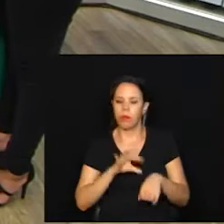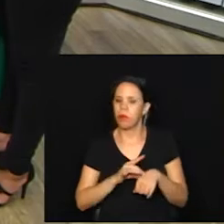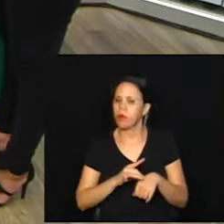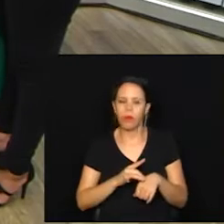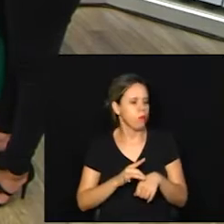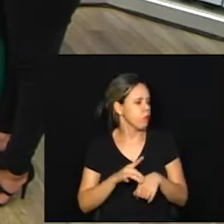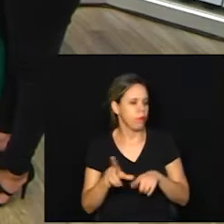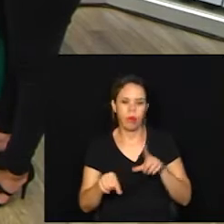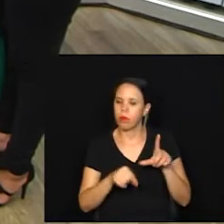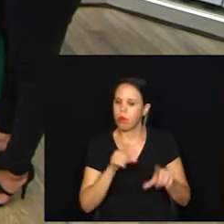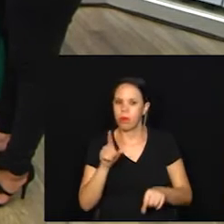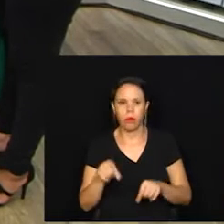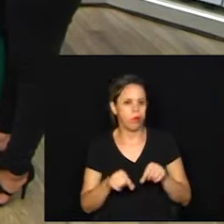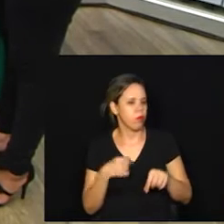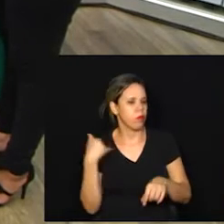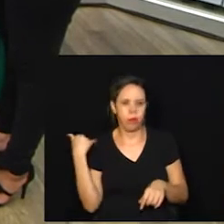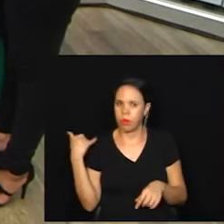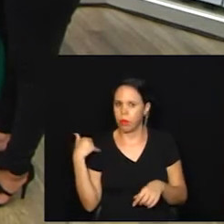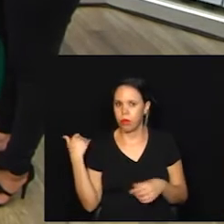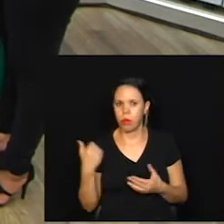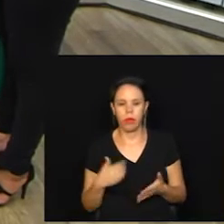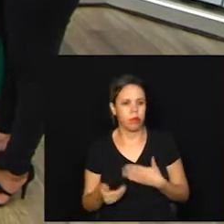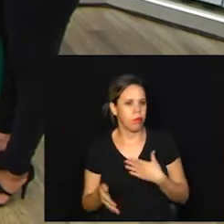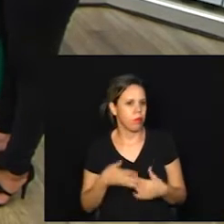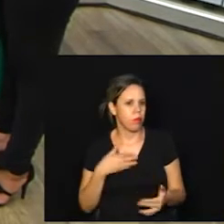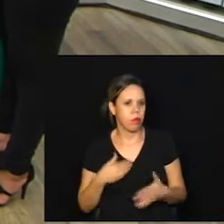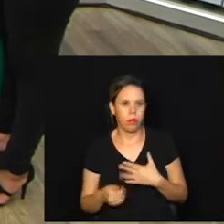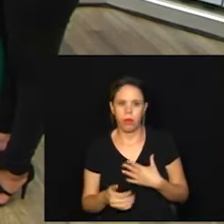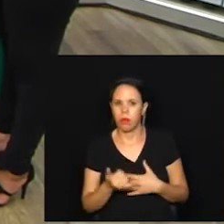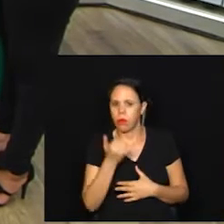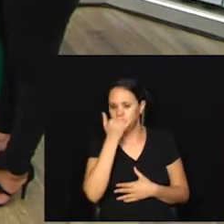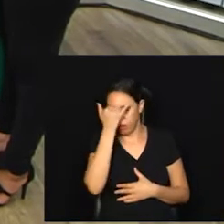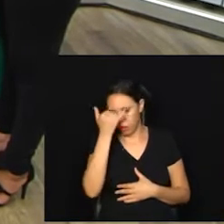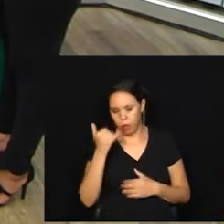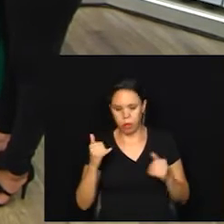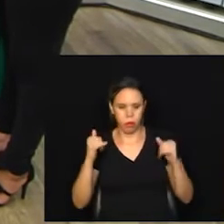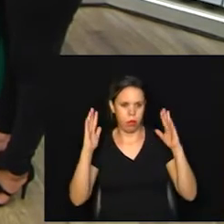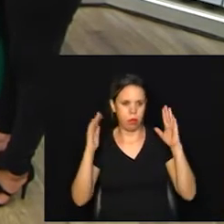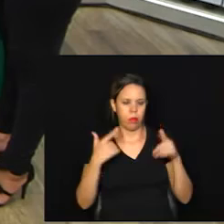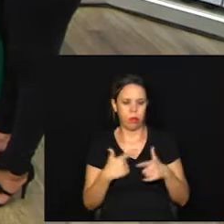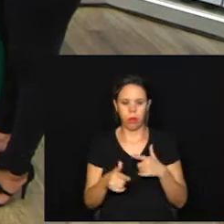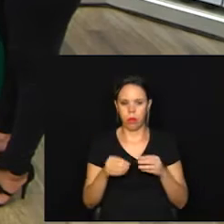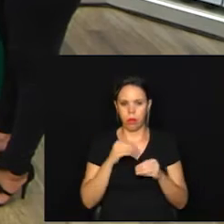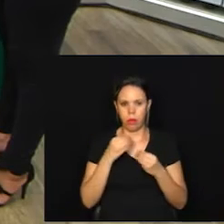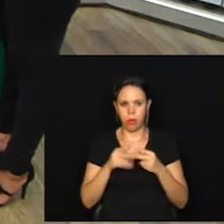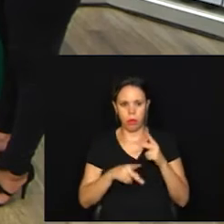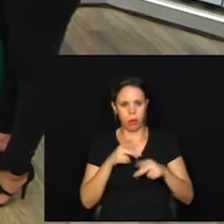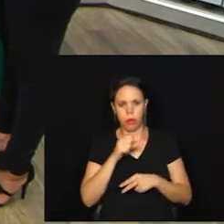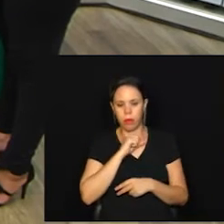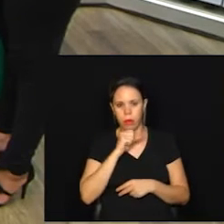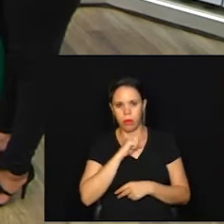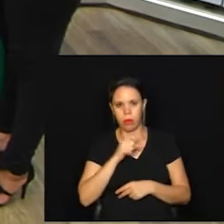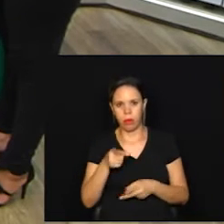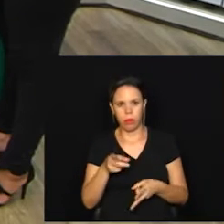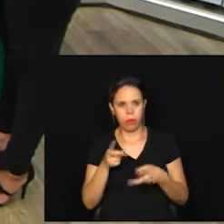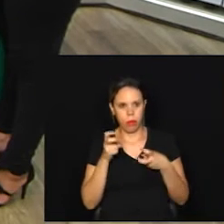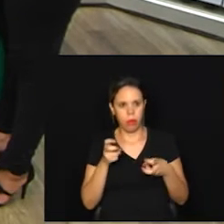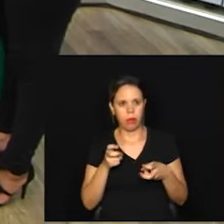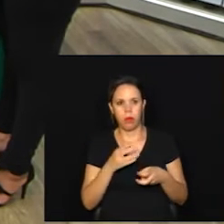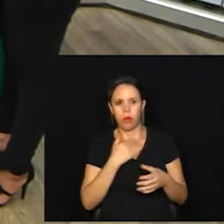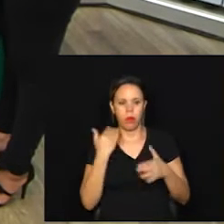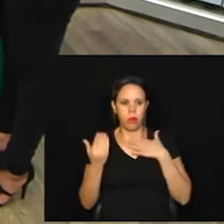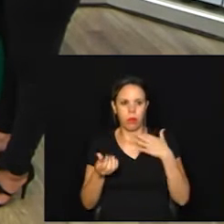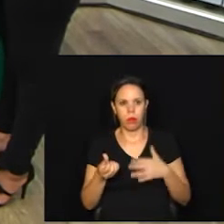não escolhe faixa etária. A letalidade é maior entre os idosos, mas você percebeu aí, óbito